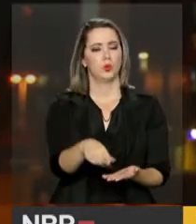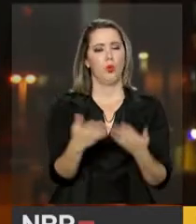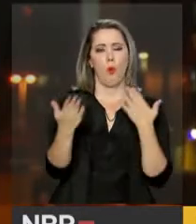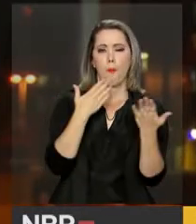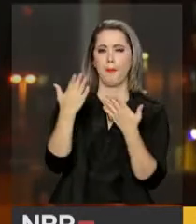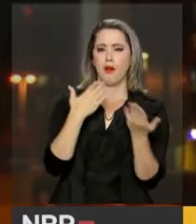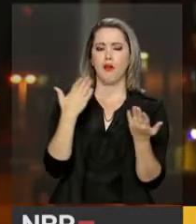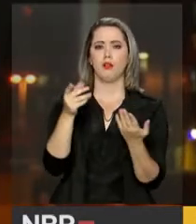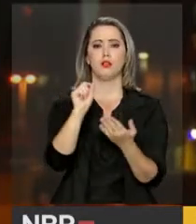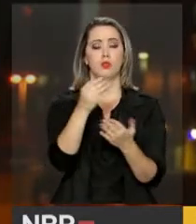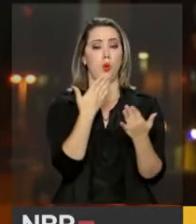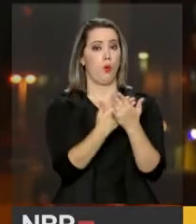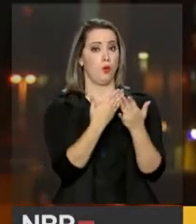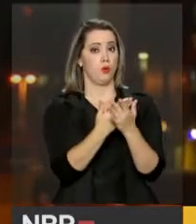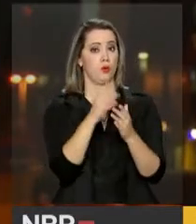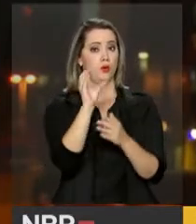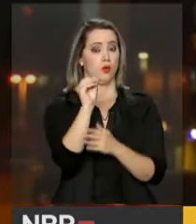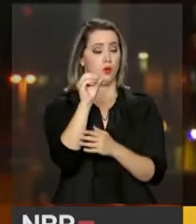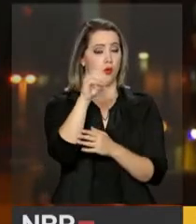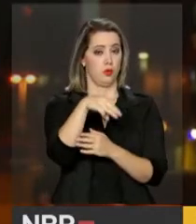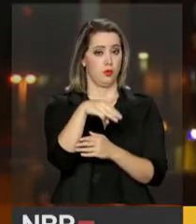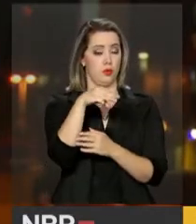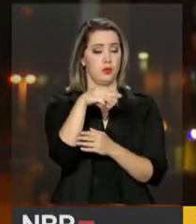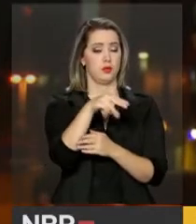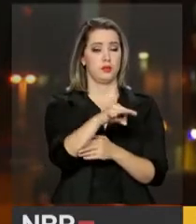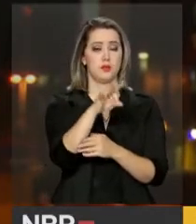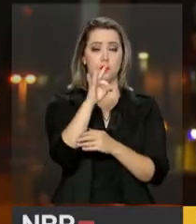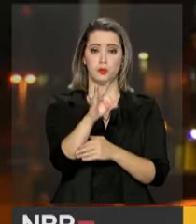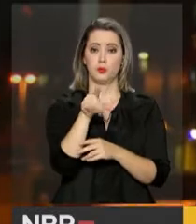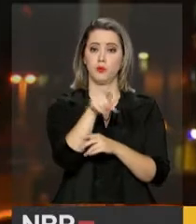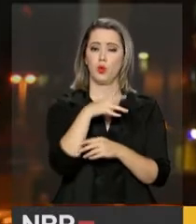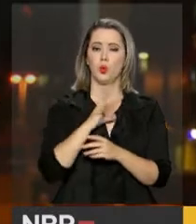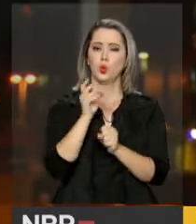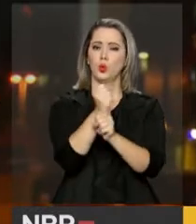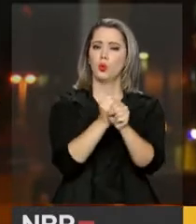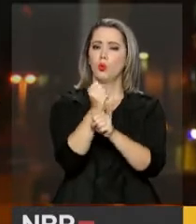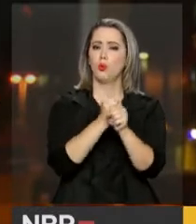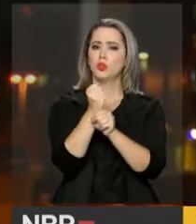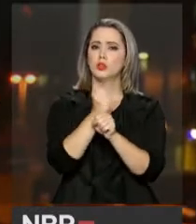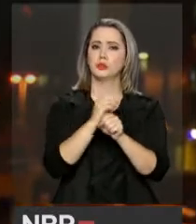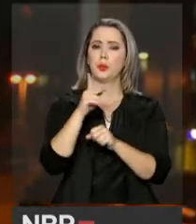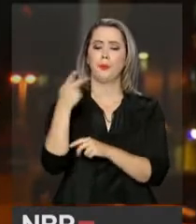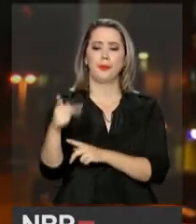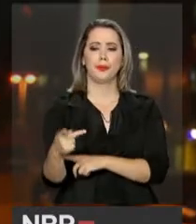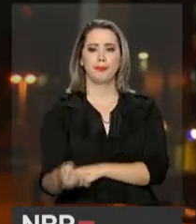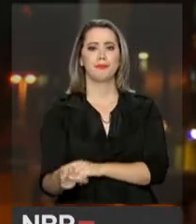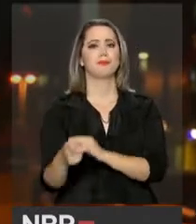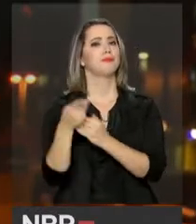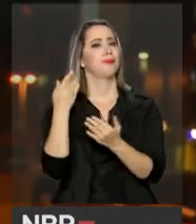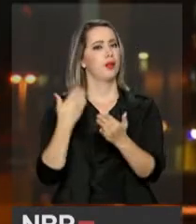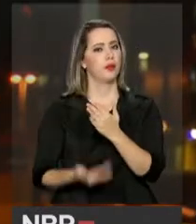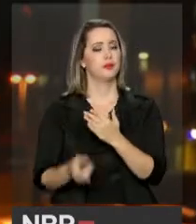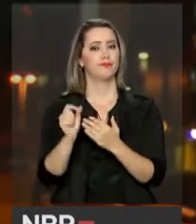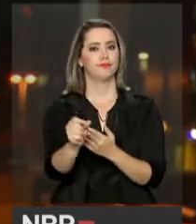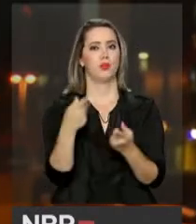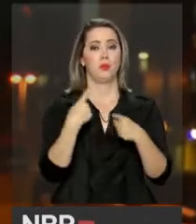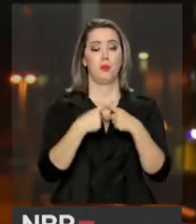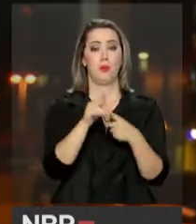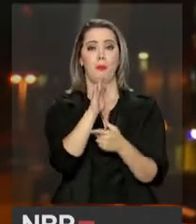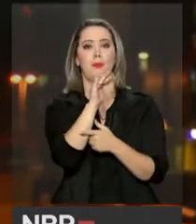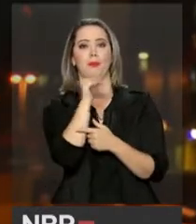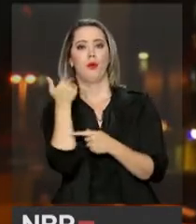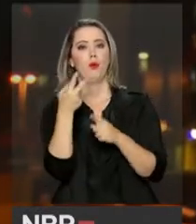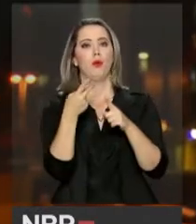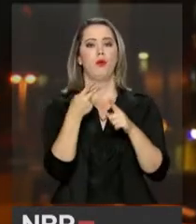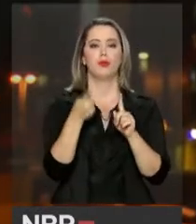Organização Internacional do Trabalho, o governo estima que o prejuízo a cada ano com acidentes, incapacitações e mortes ligadas